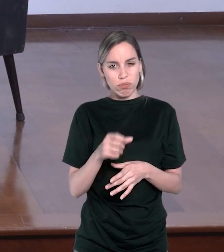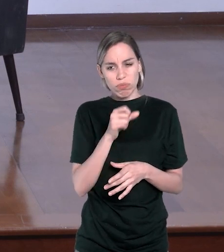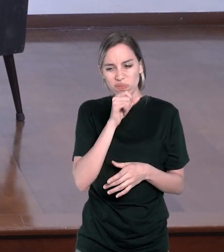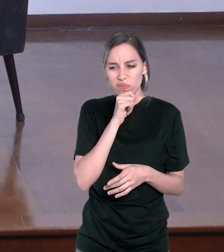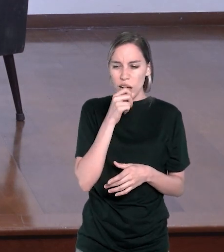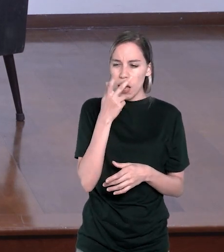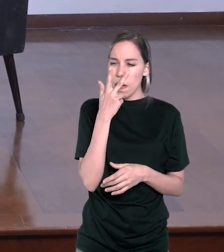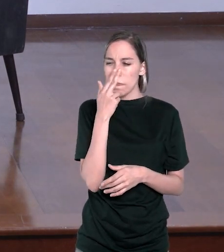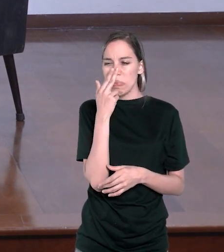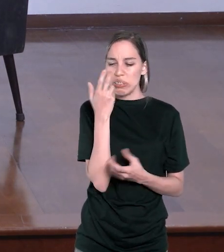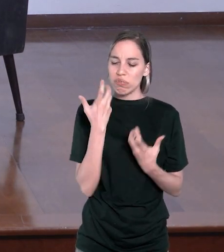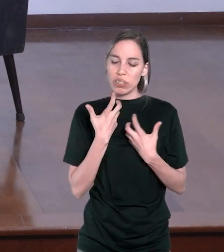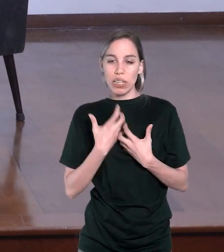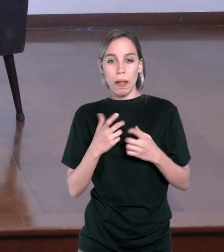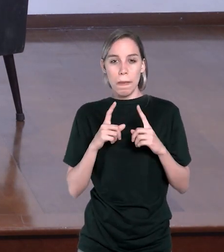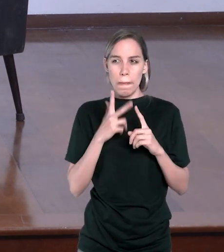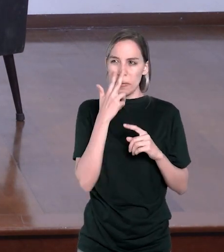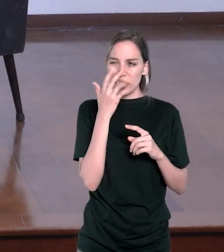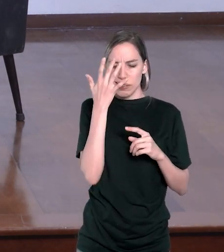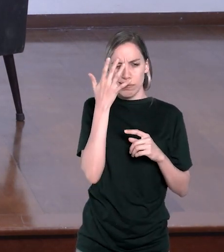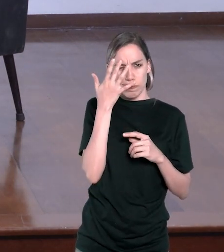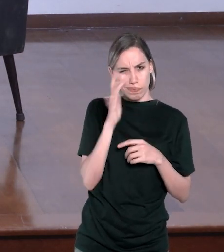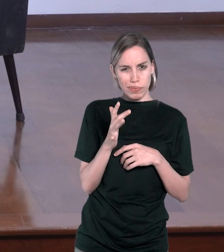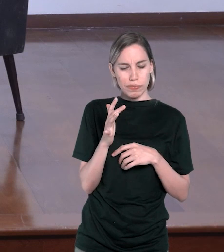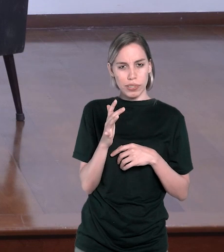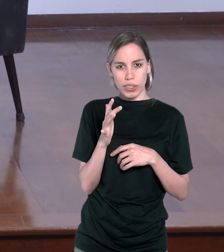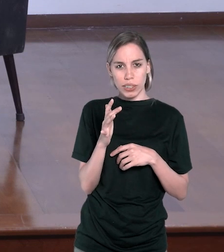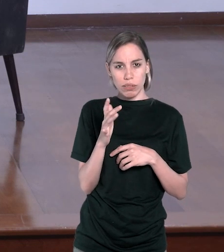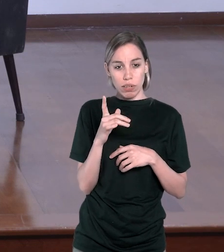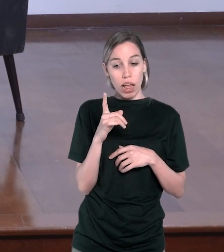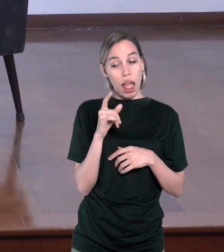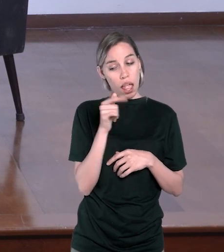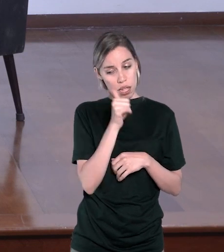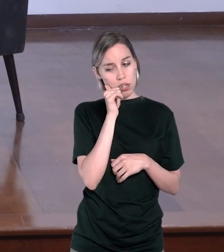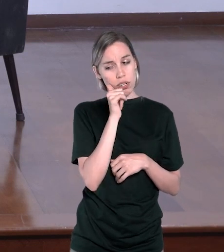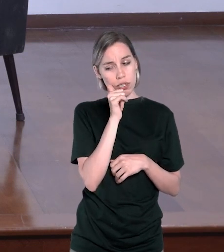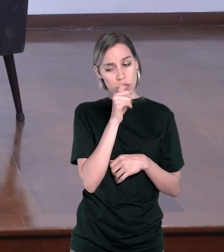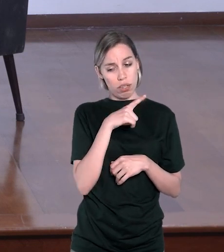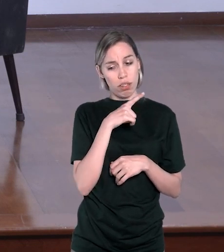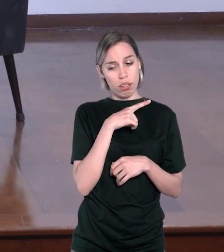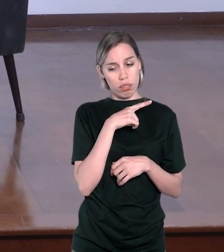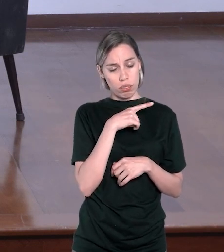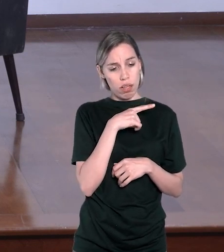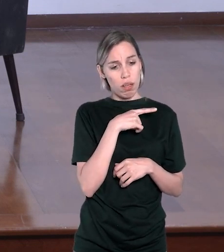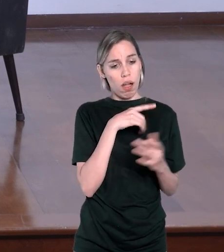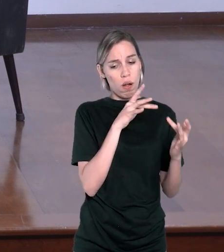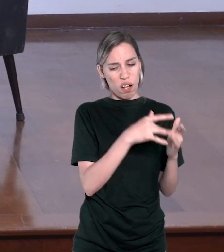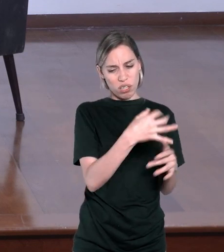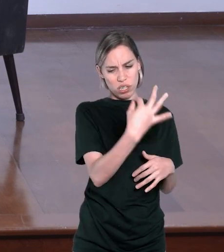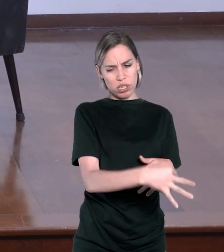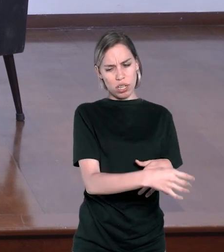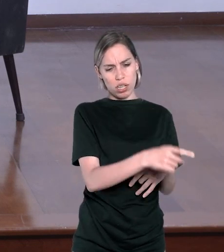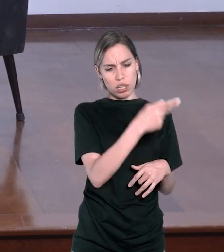Parece esquisita. Ela tem os contatos certos em Botafogo. E se fizer outra plástica, terá problemas para fechar